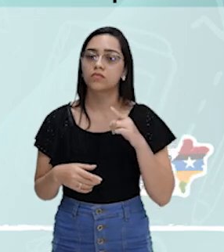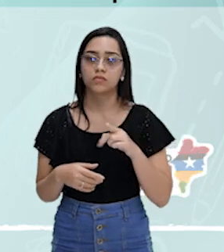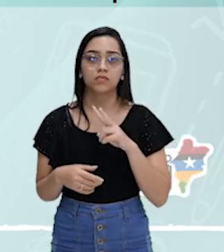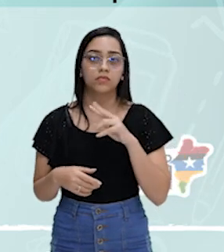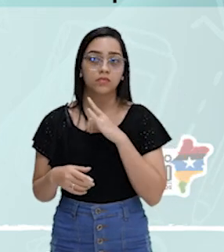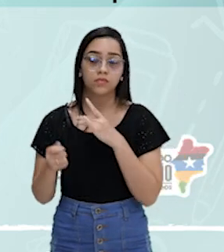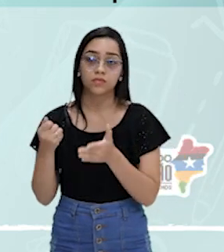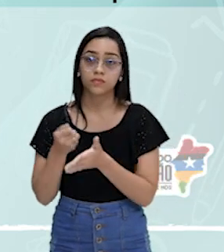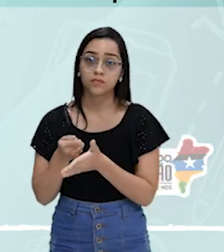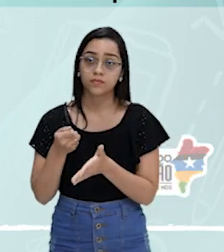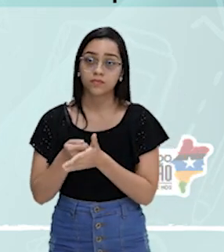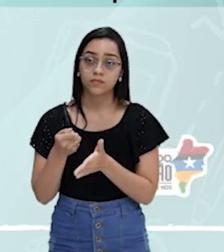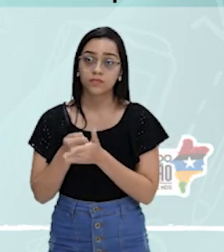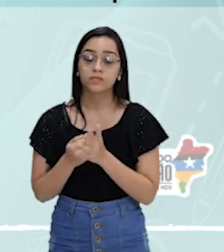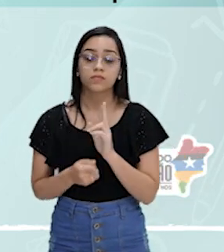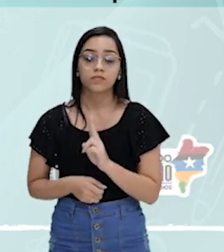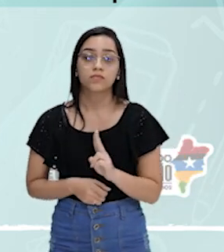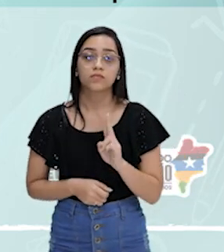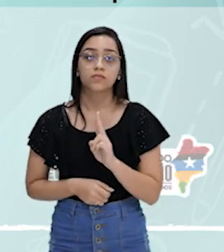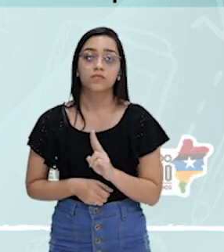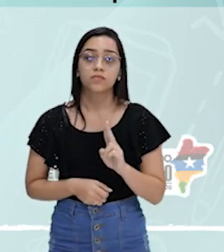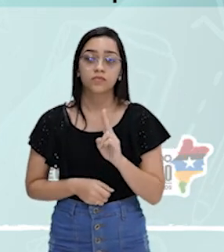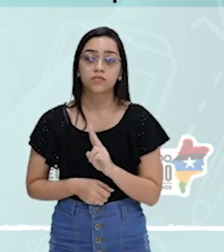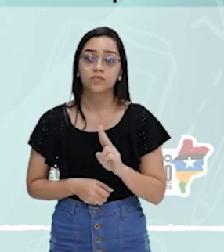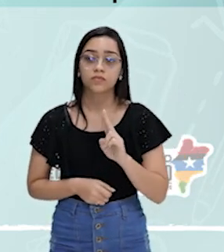vai exigir o uso